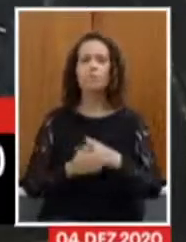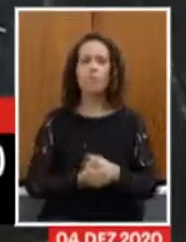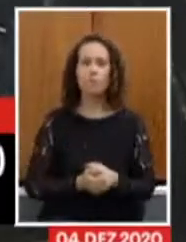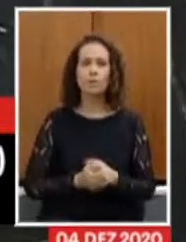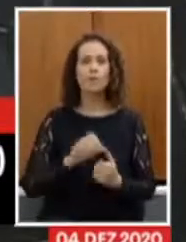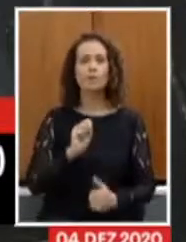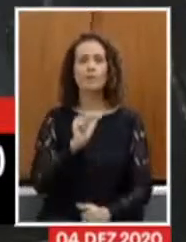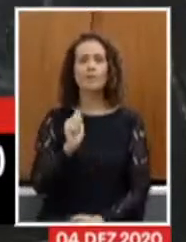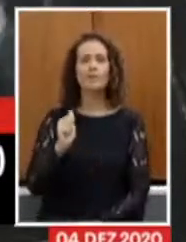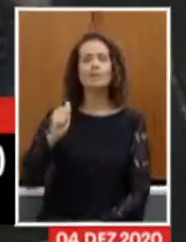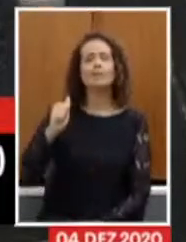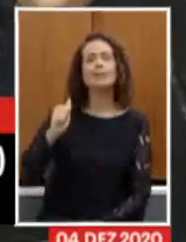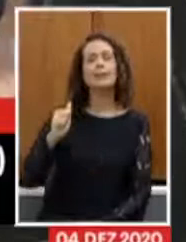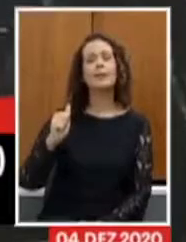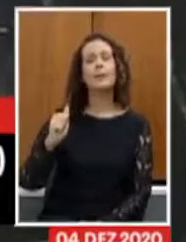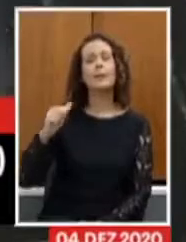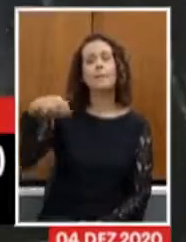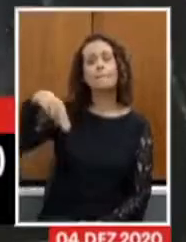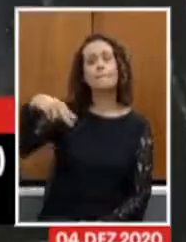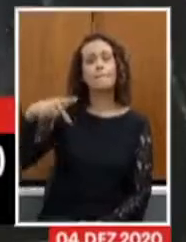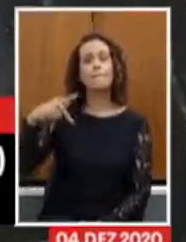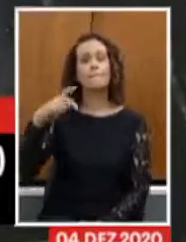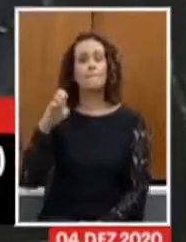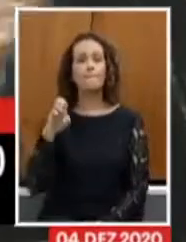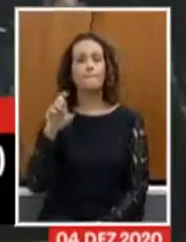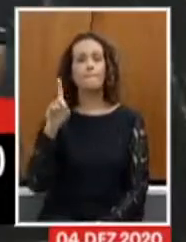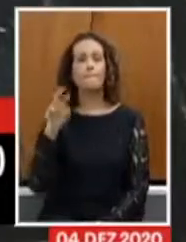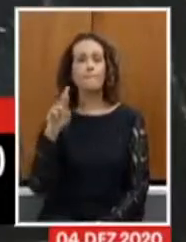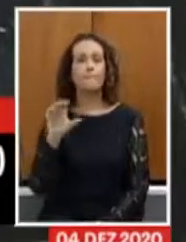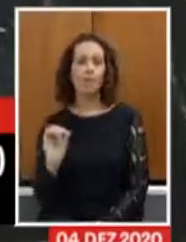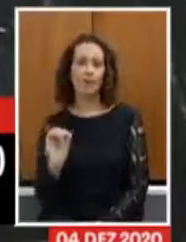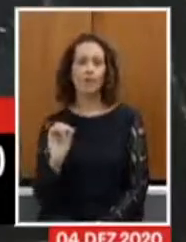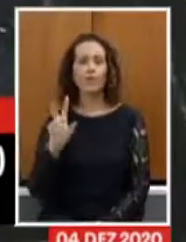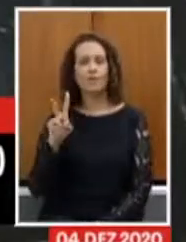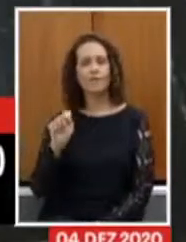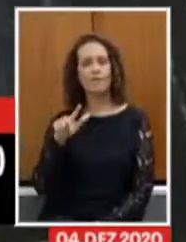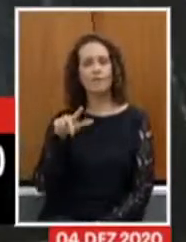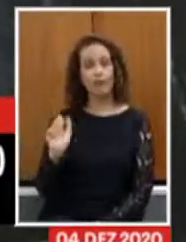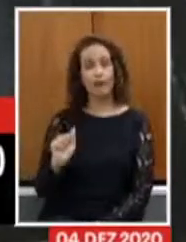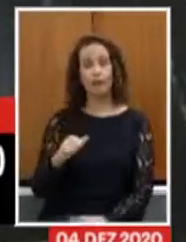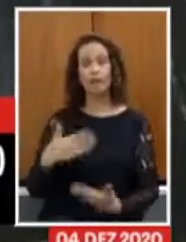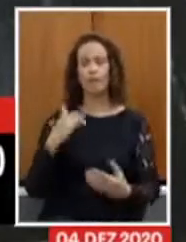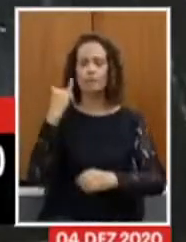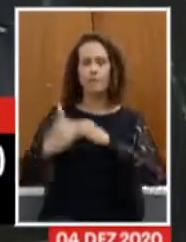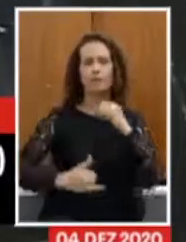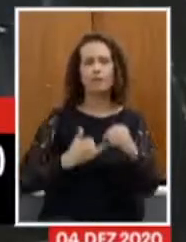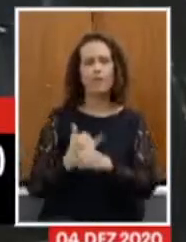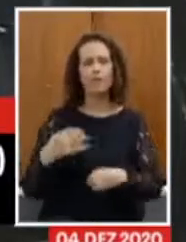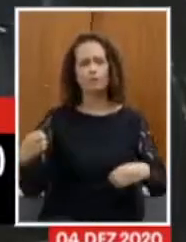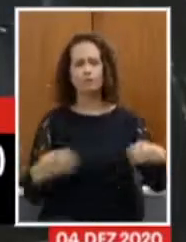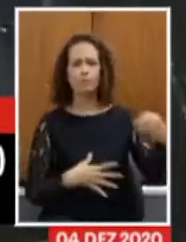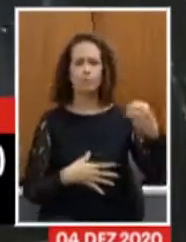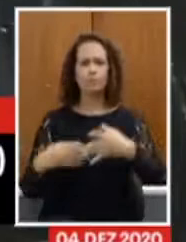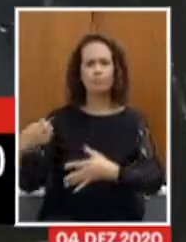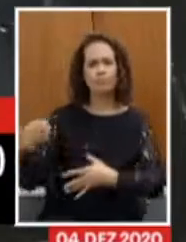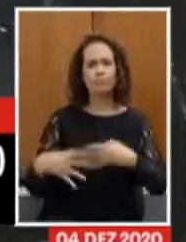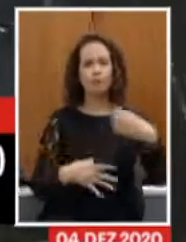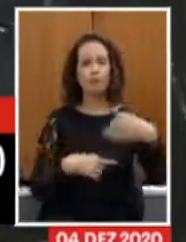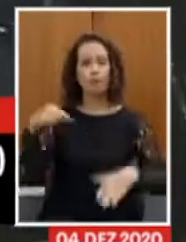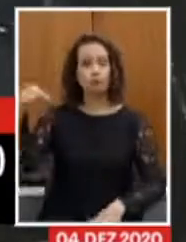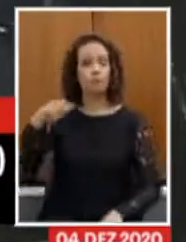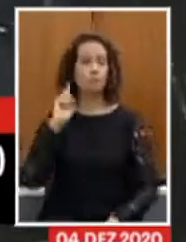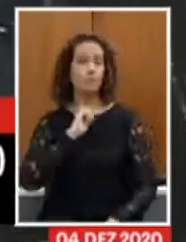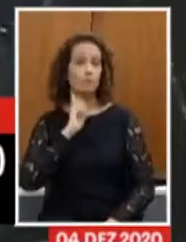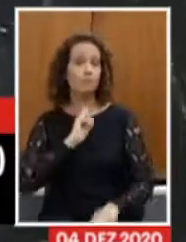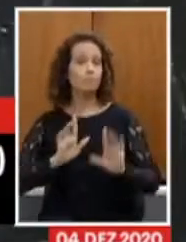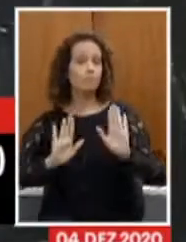Pedro Vale, que é esse mundo fantástico da internet, da inovação aqui em Minas Gerais. Mas